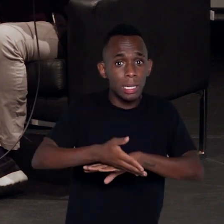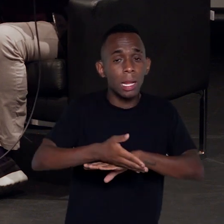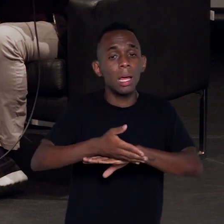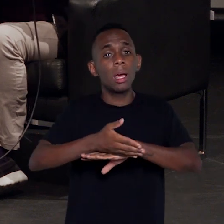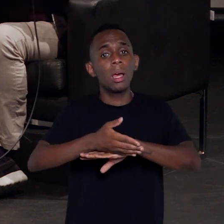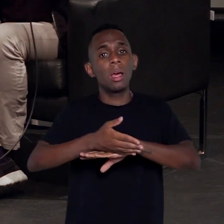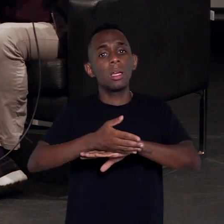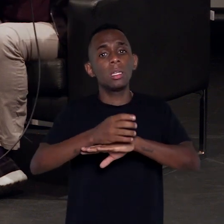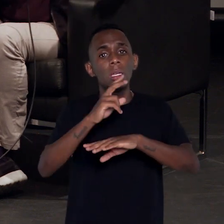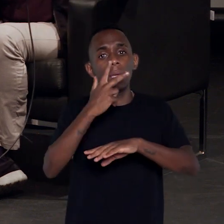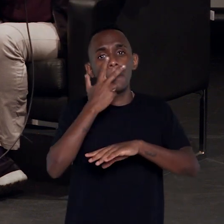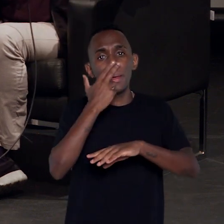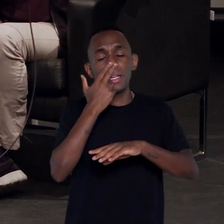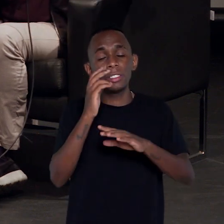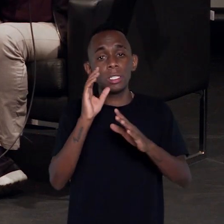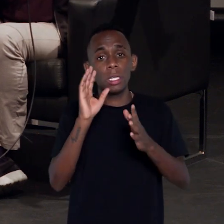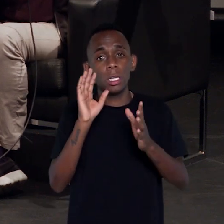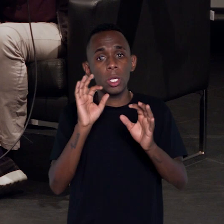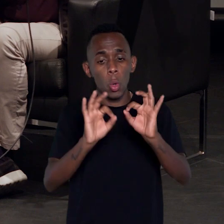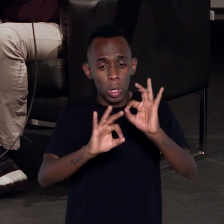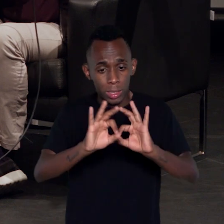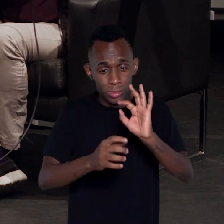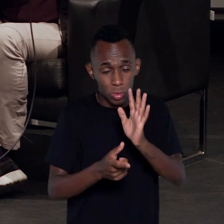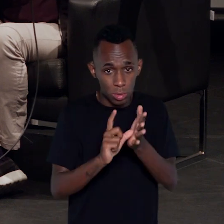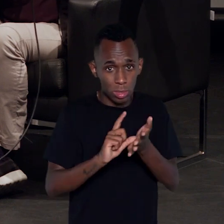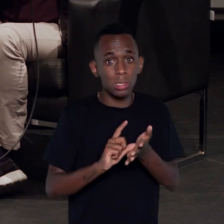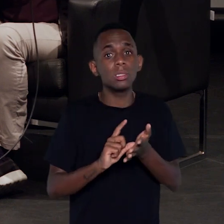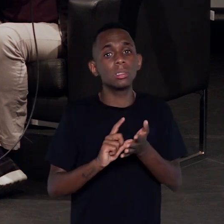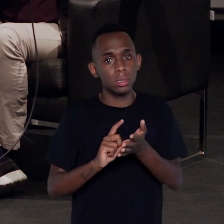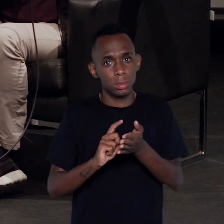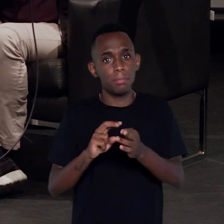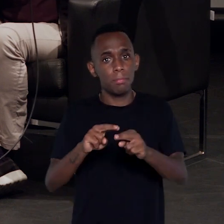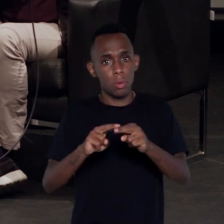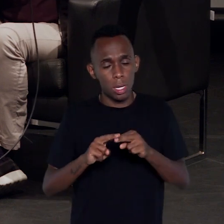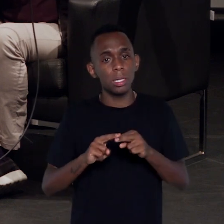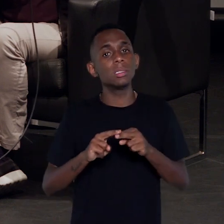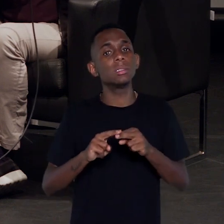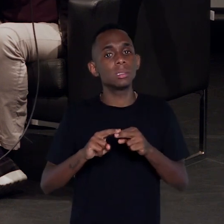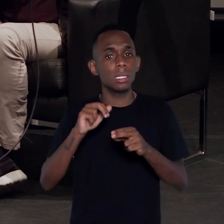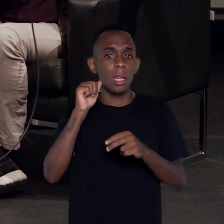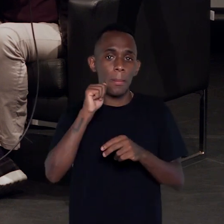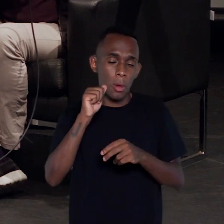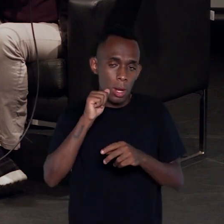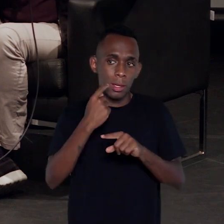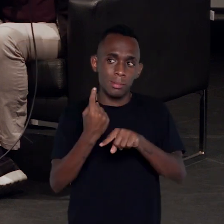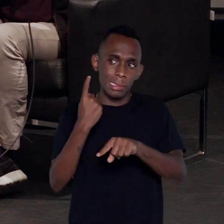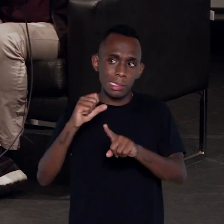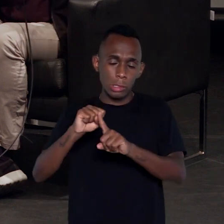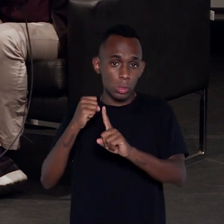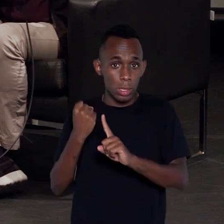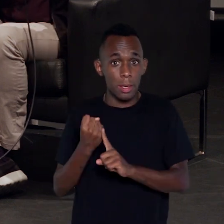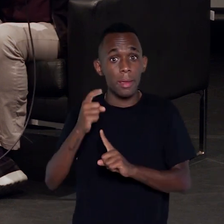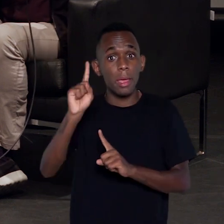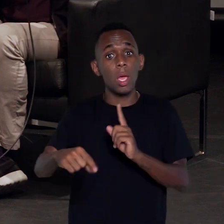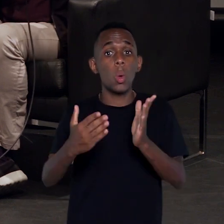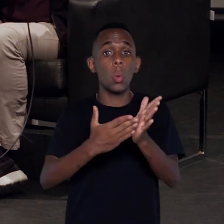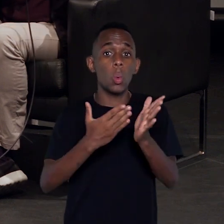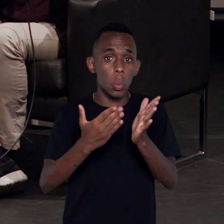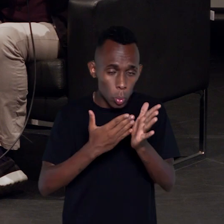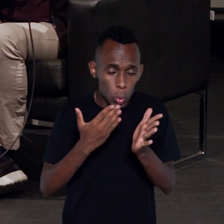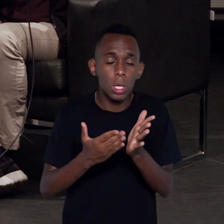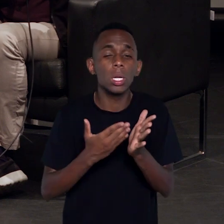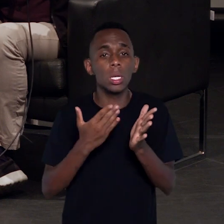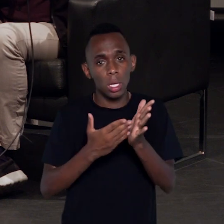que talvez tenha sido reservado para ela pelo lugar que ela ocupava na sociedade. É um livro que